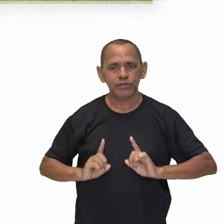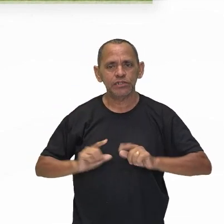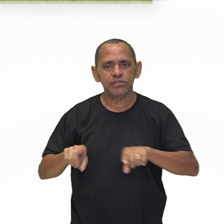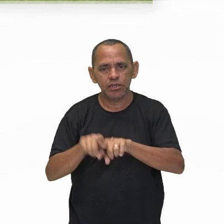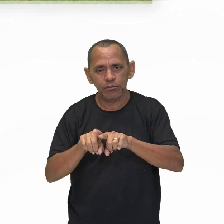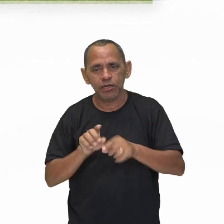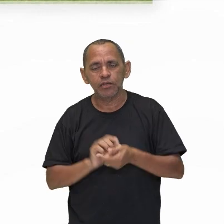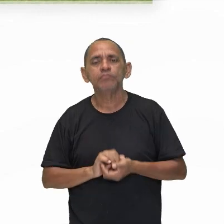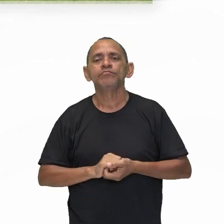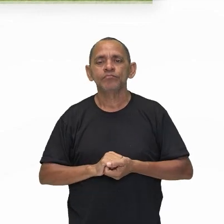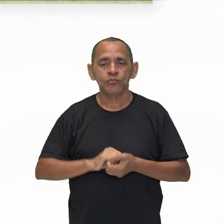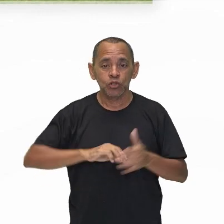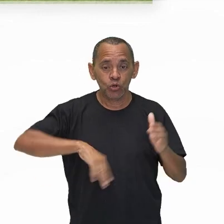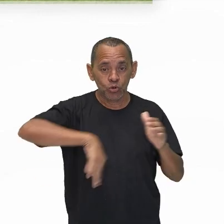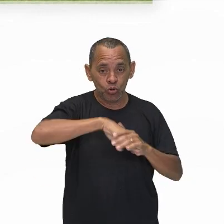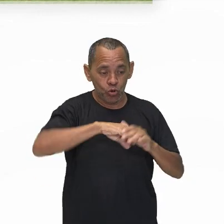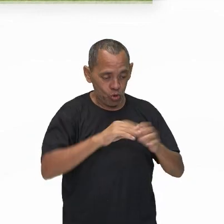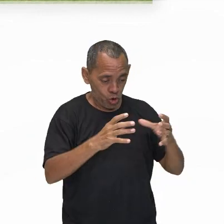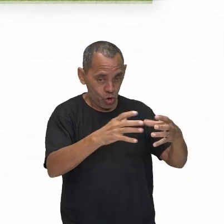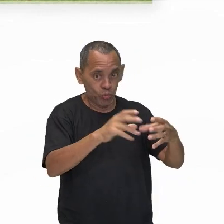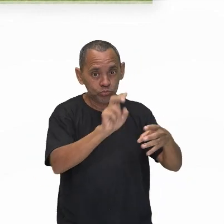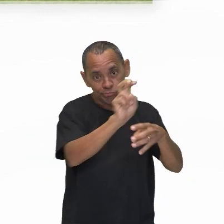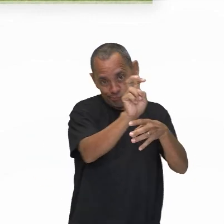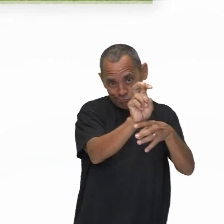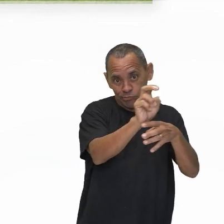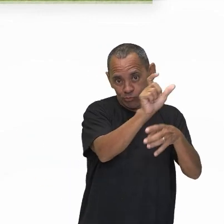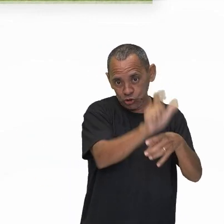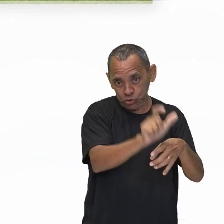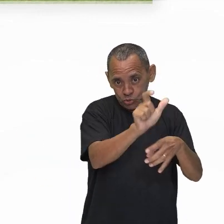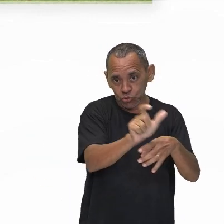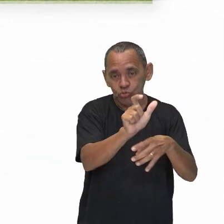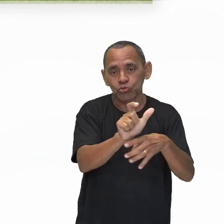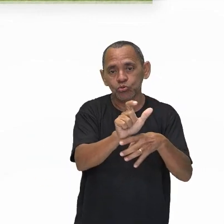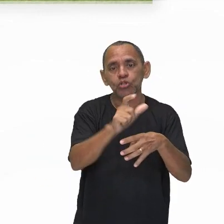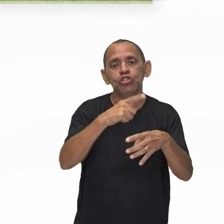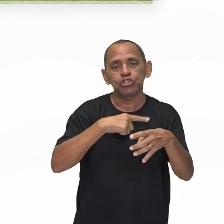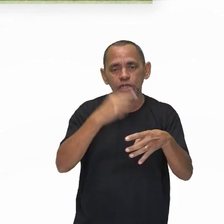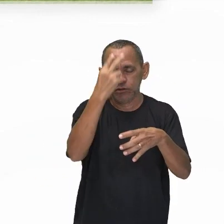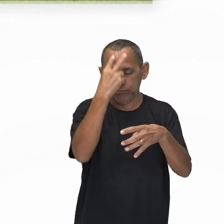de 5, para pessoas que sofrem de cegueira,